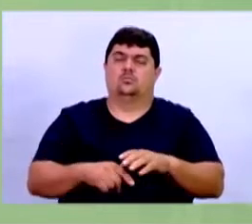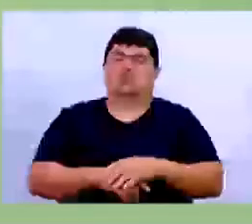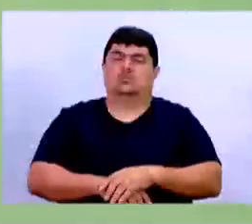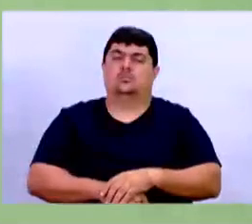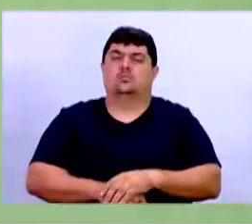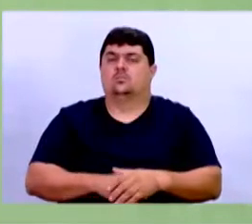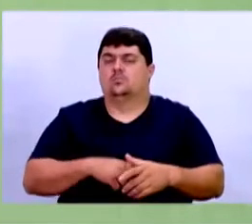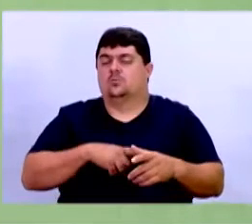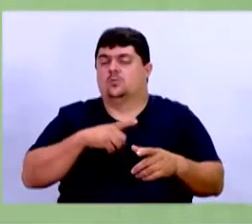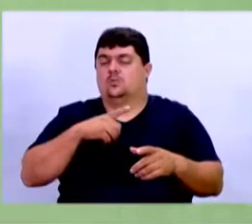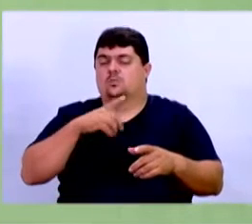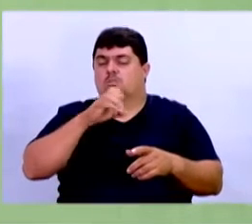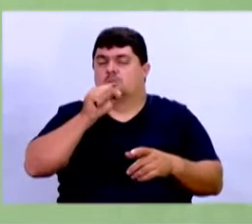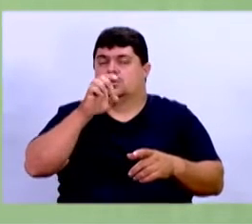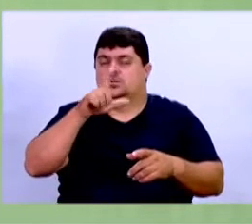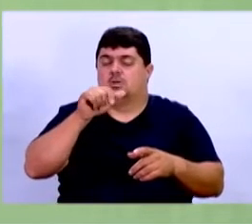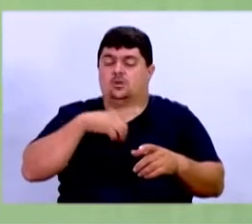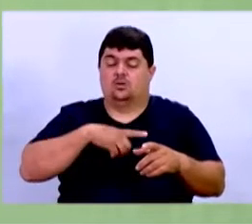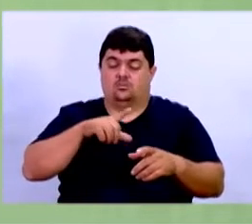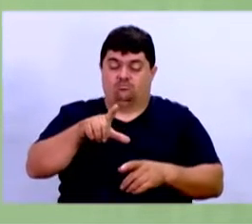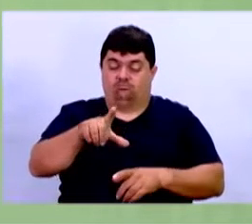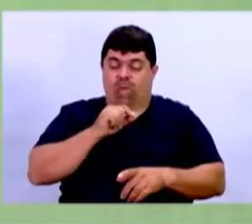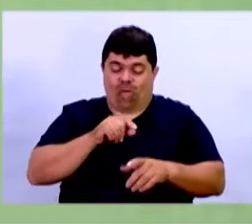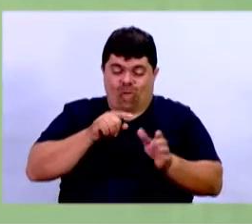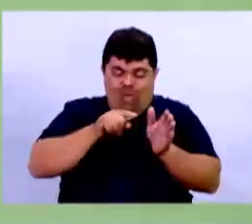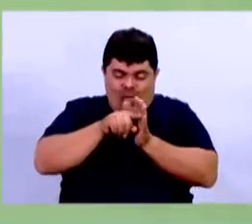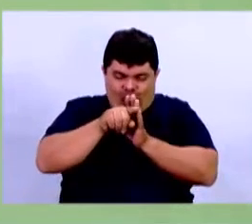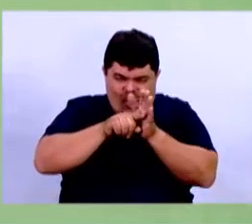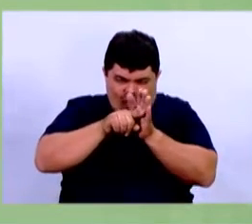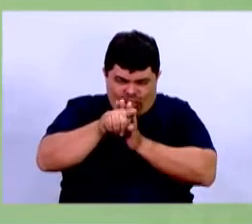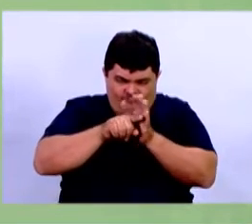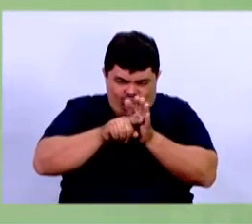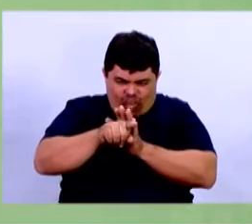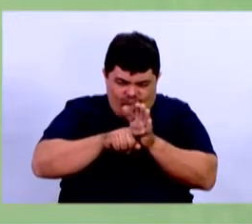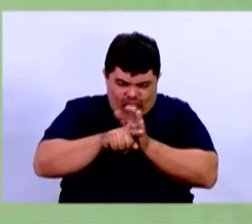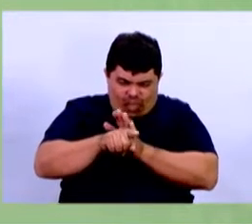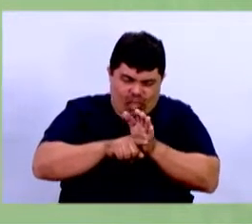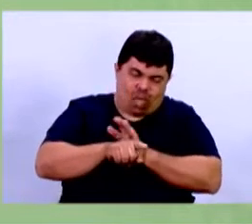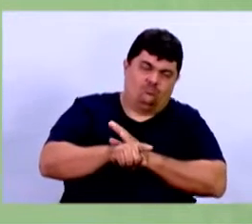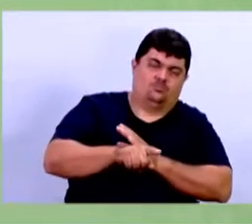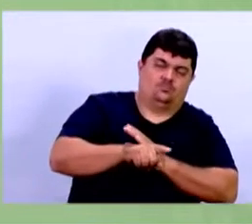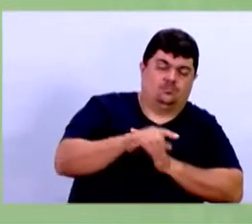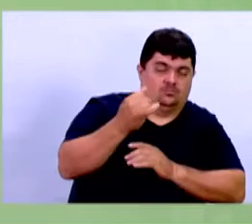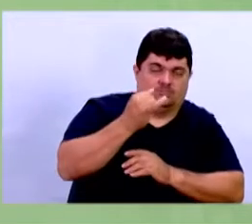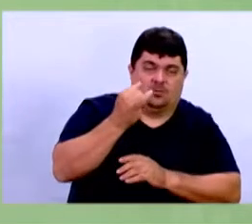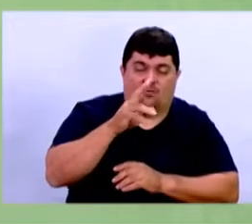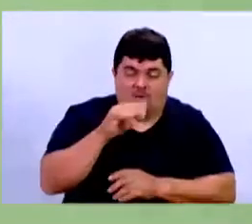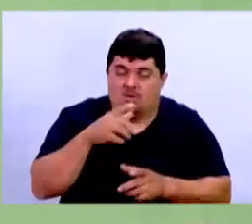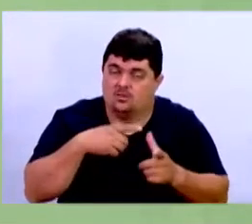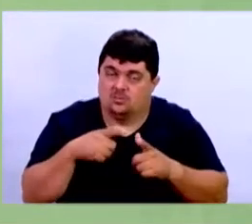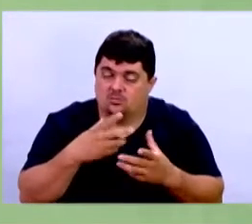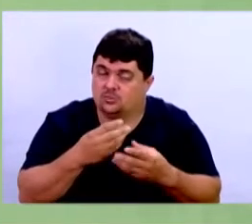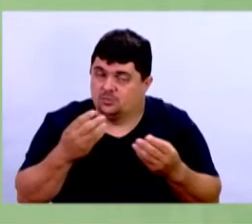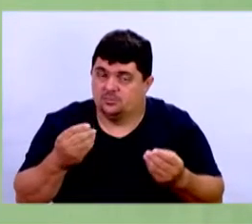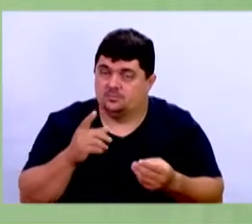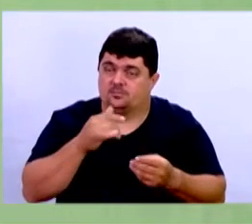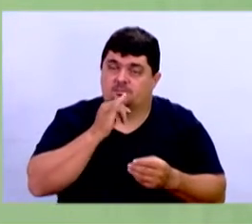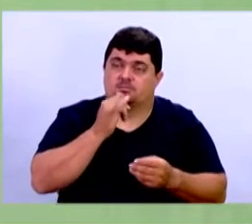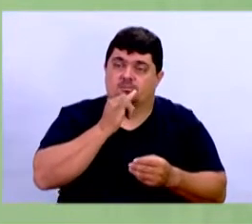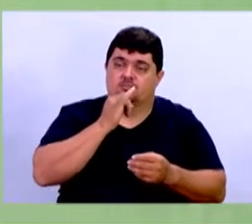select, onde eu utilizo para efetuar consultas, que é importantíssimo. Iremos trabalhar muito com isso. O exemplo